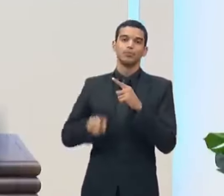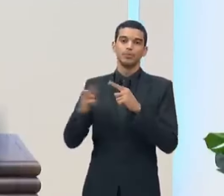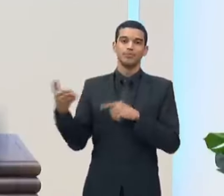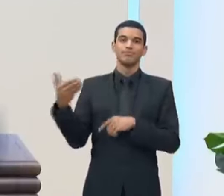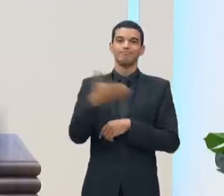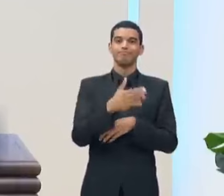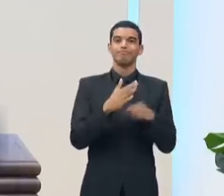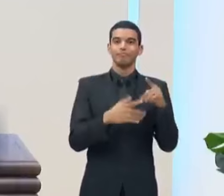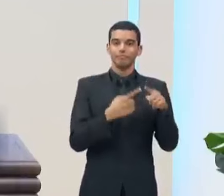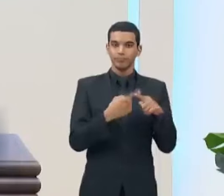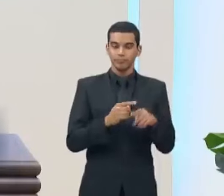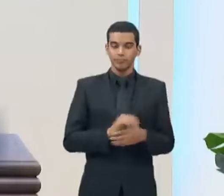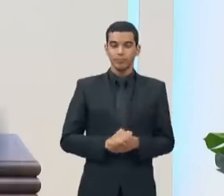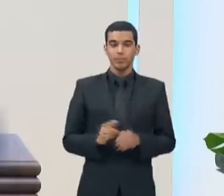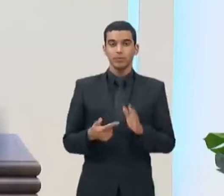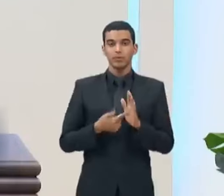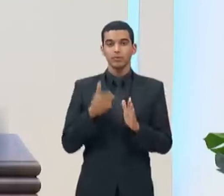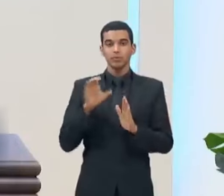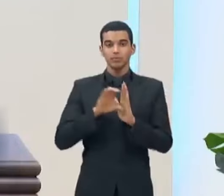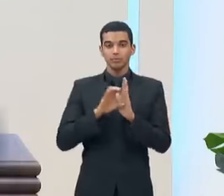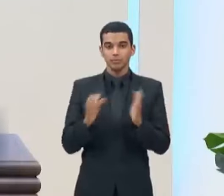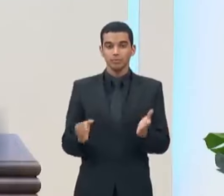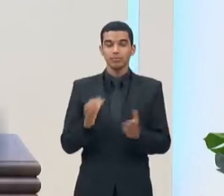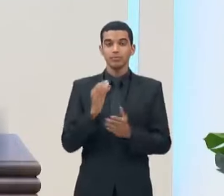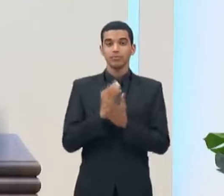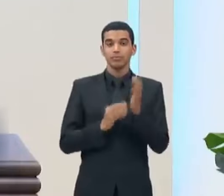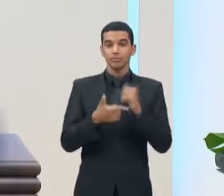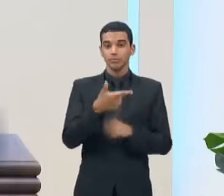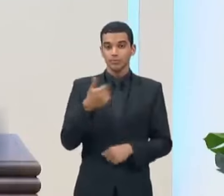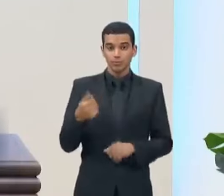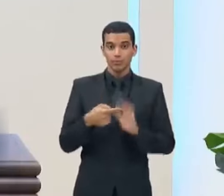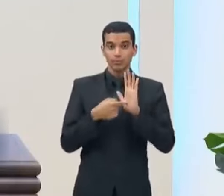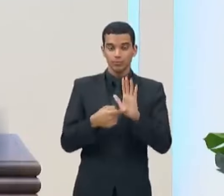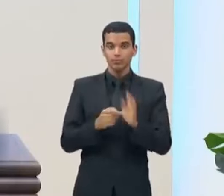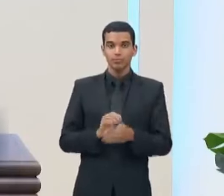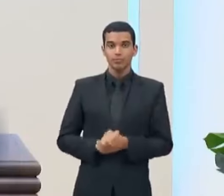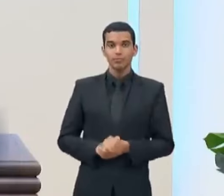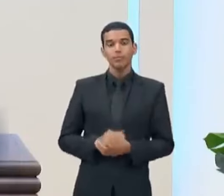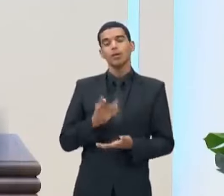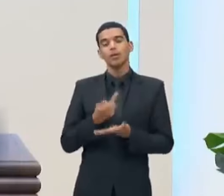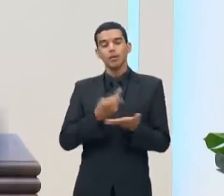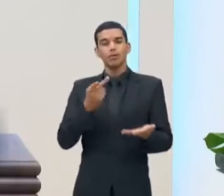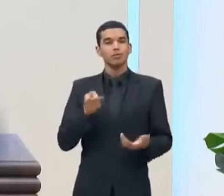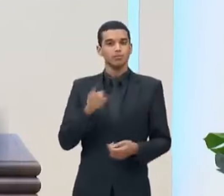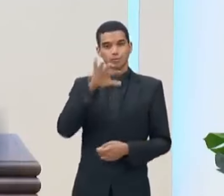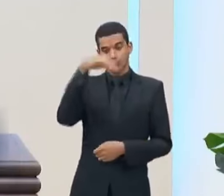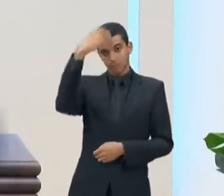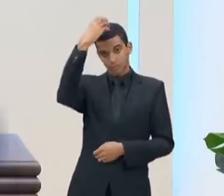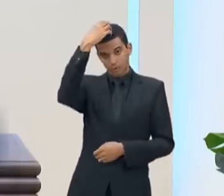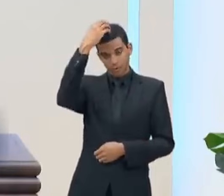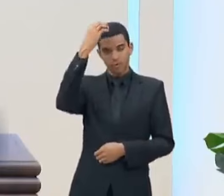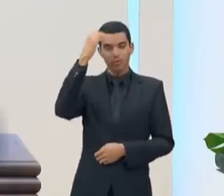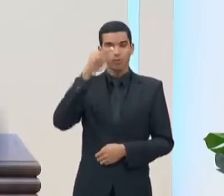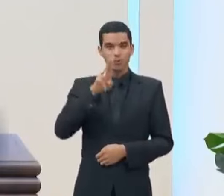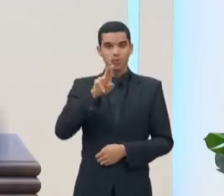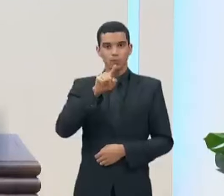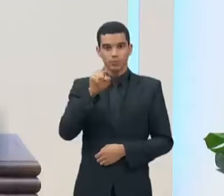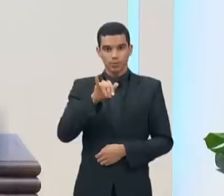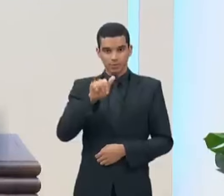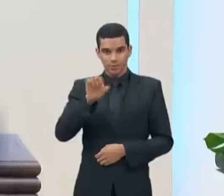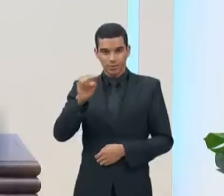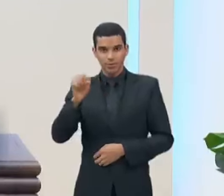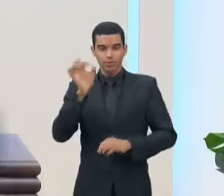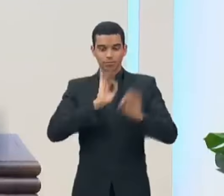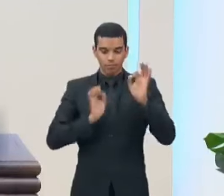21, está escrito assim: assim o rei Uzias ficou leproso até o dia de sua morte, e por